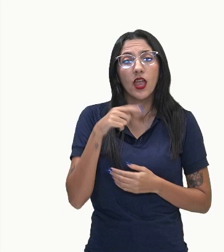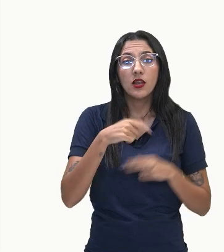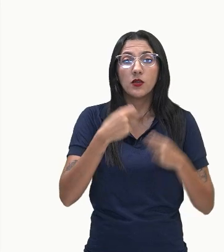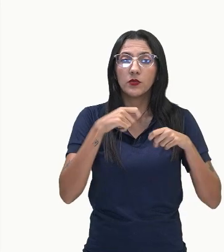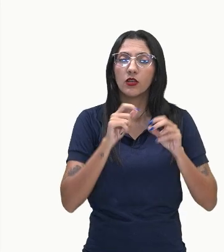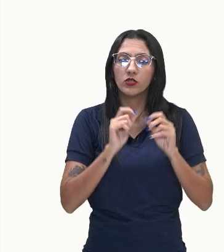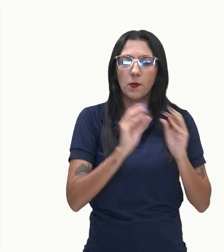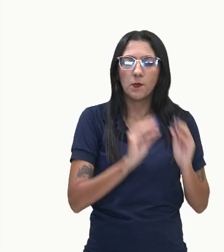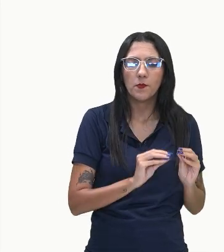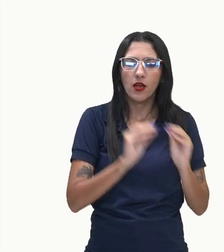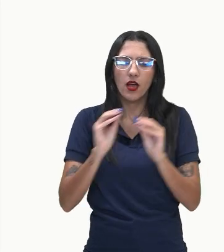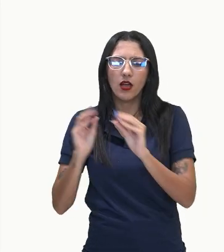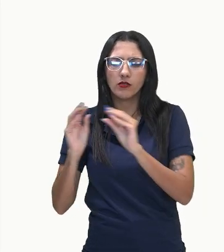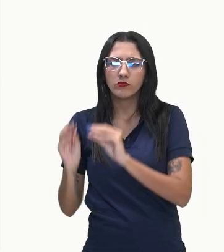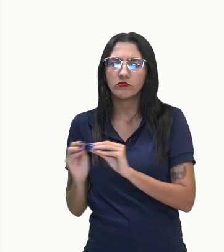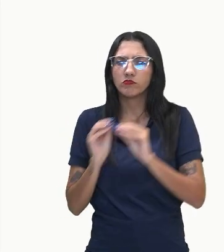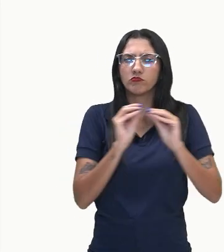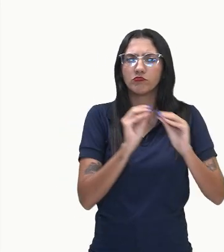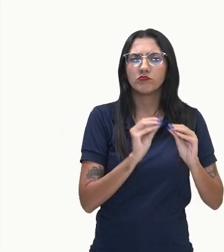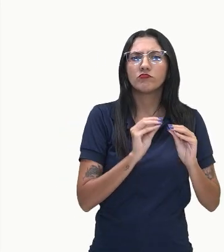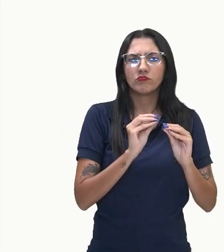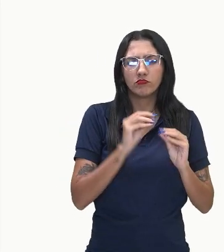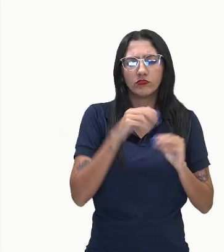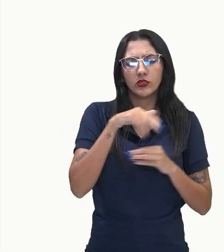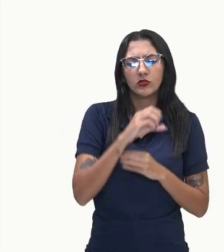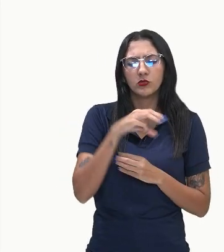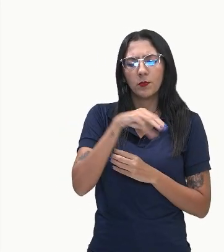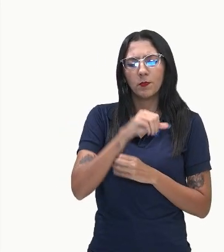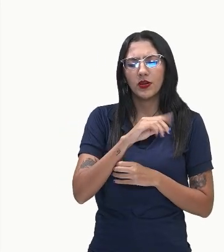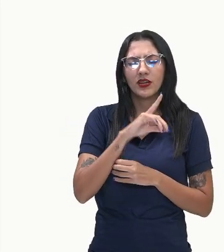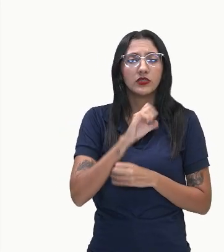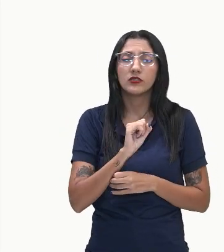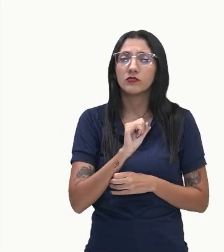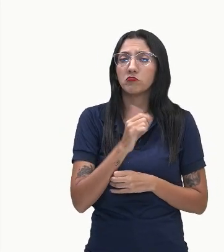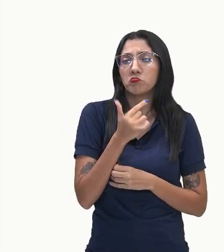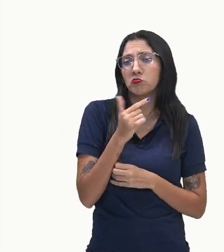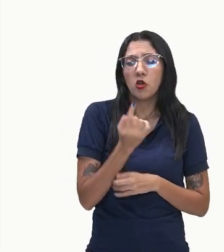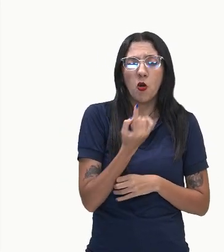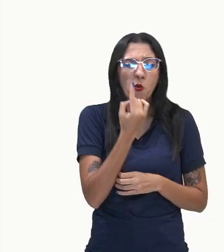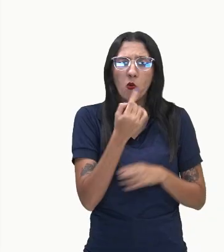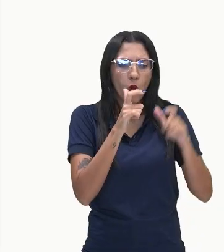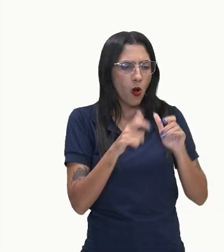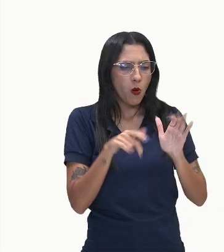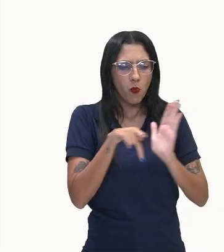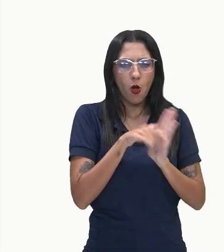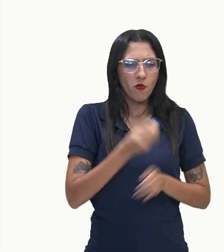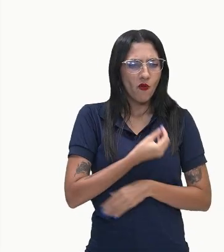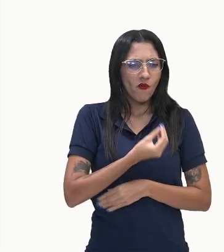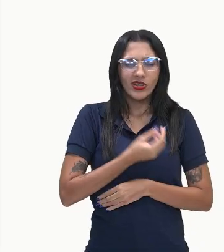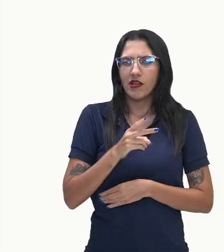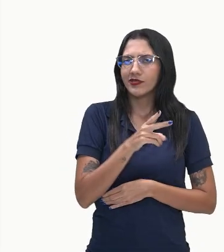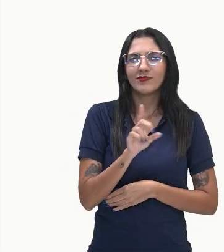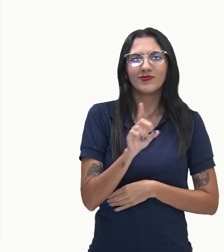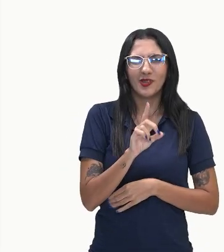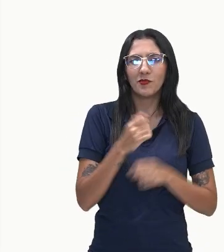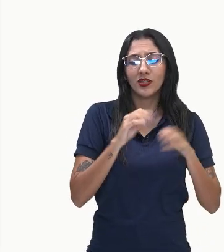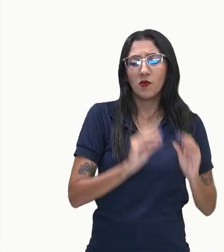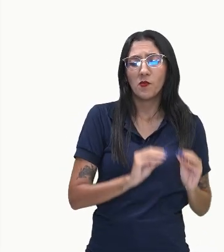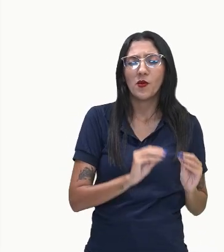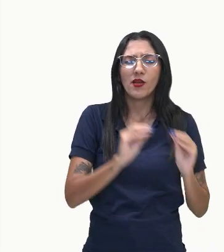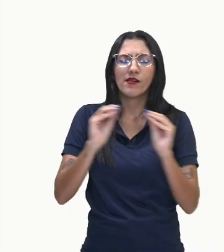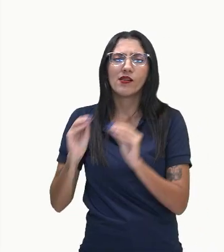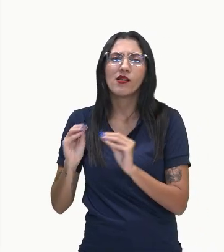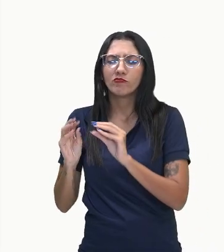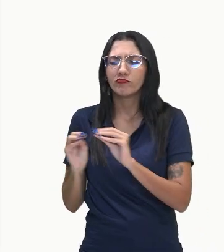e coletores. Por que nômades? Nômades porque eles não tinham residência fixa. E coletores, porque